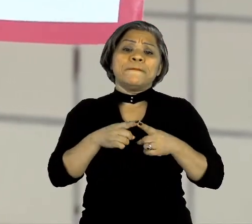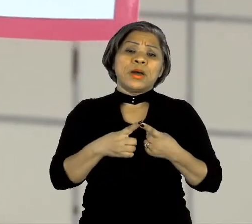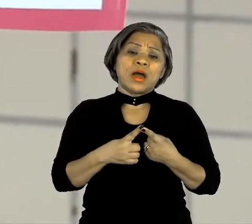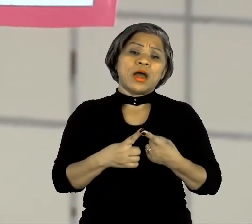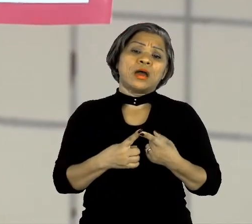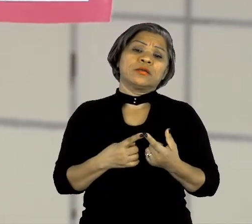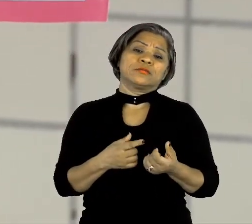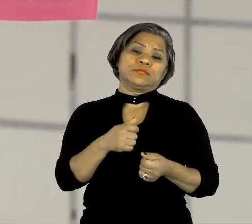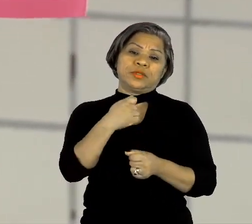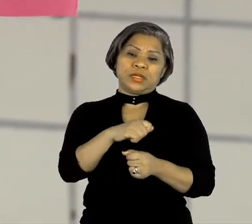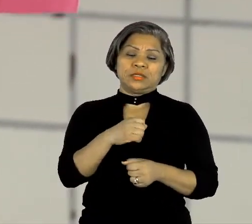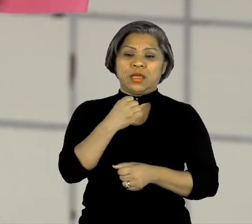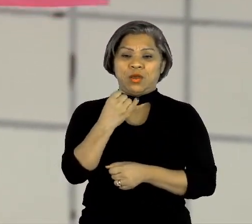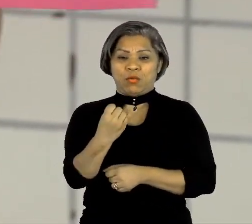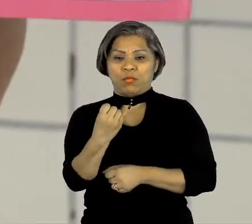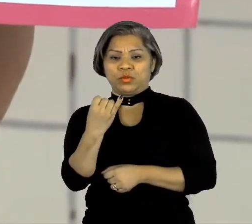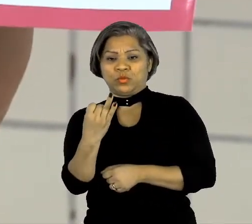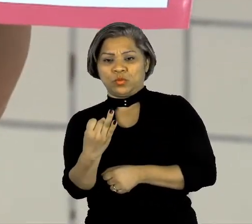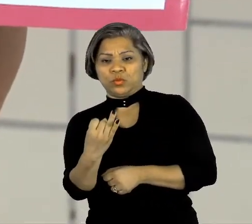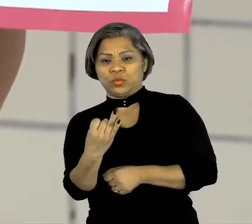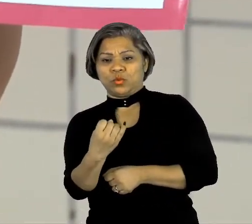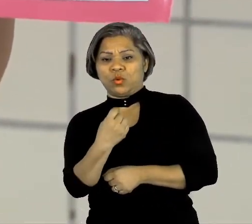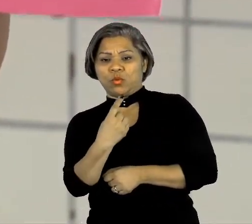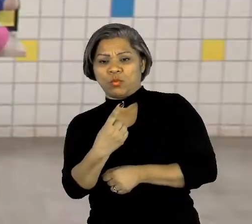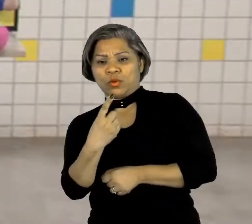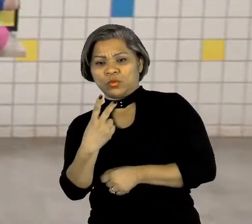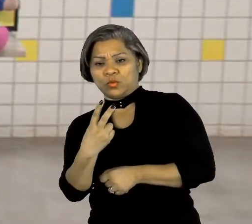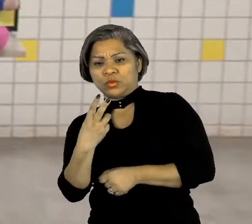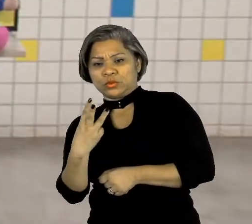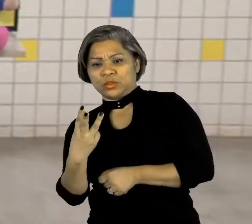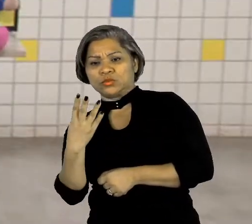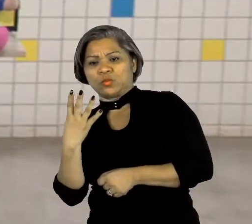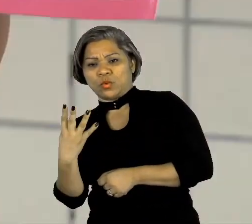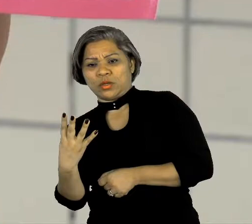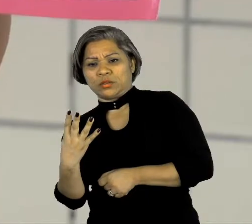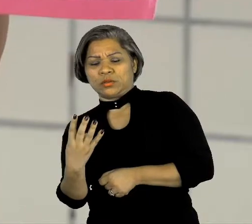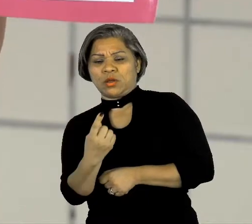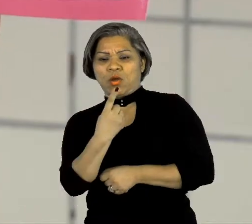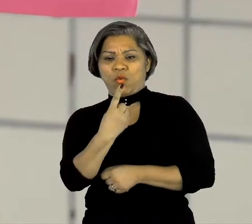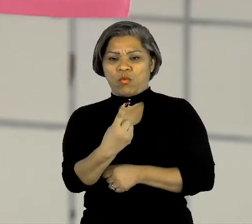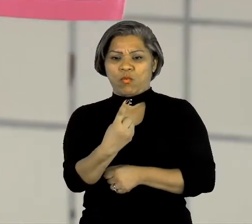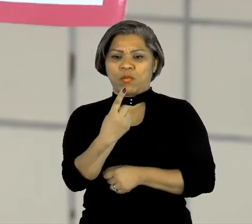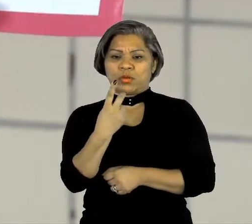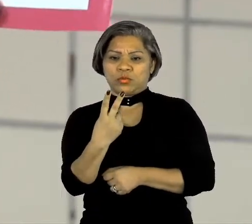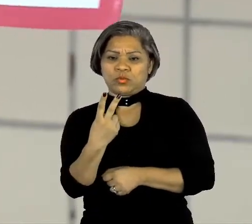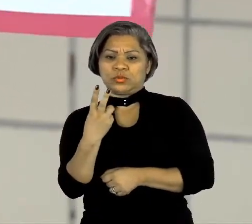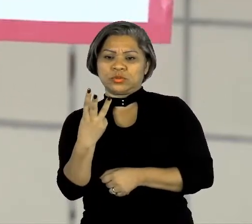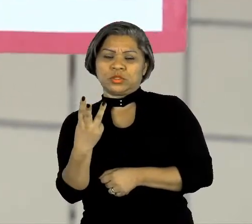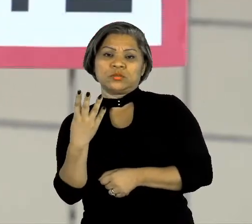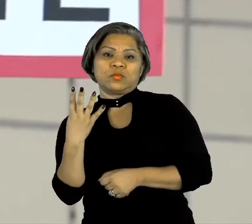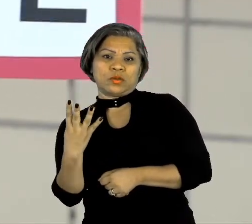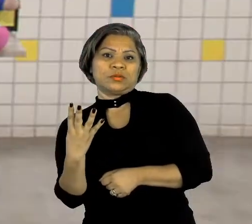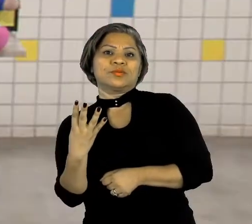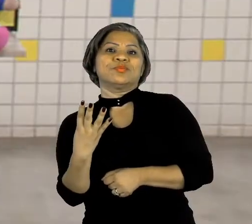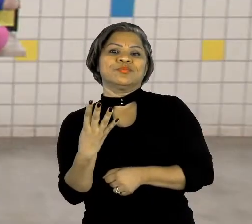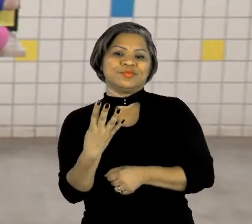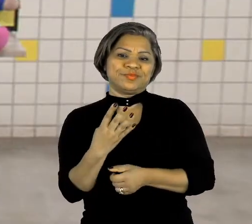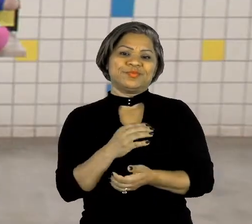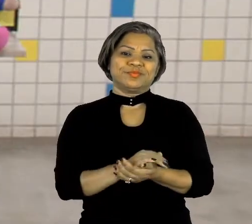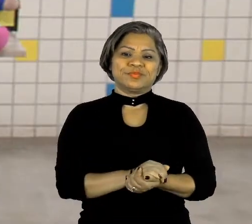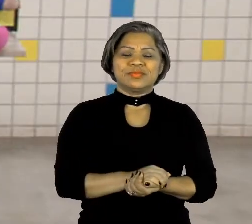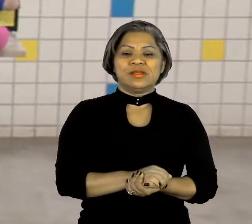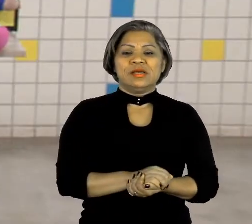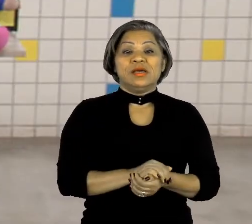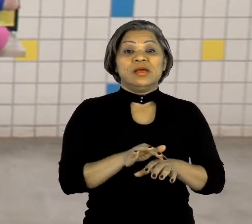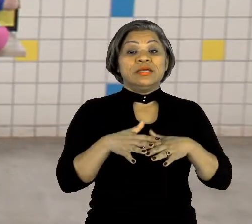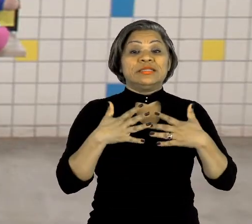1, 2, 3, 4. Quantas consoantes? Ó, 1, 2, 3, 4. Então, olha só,